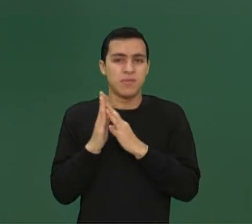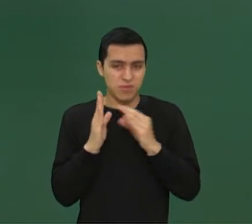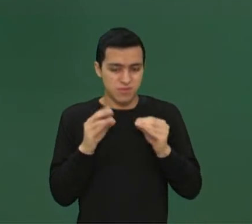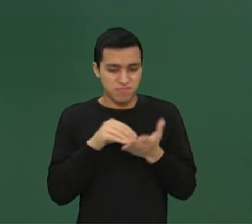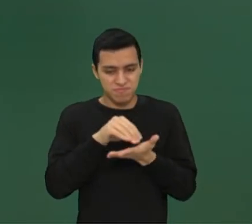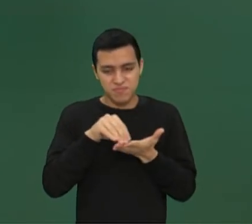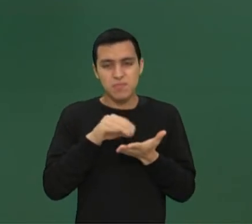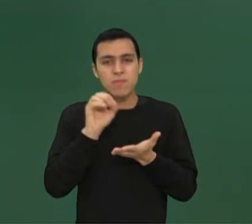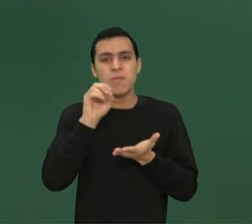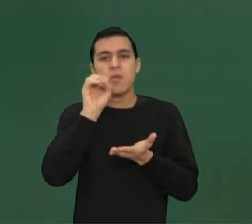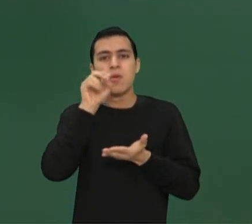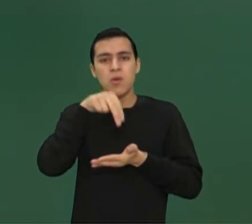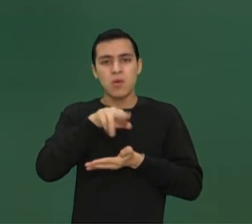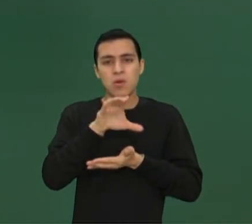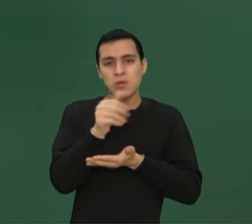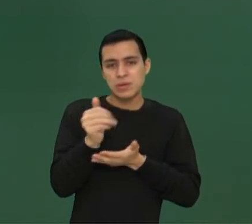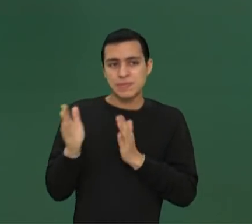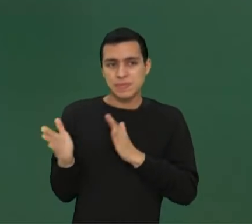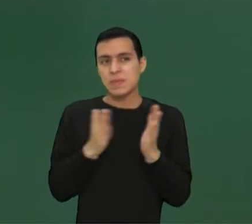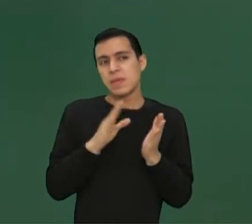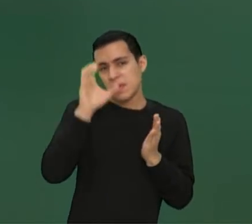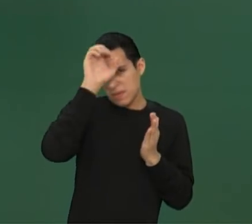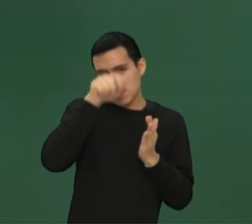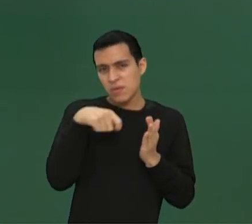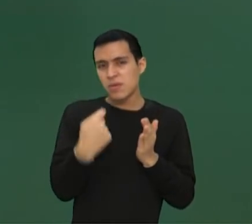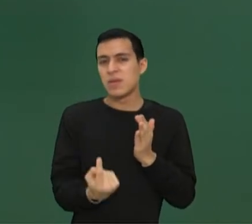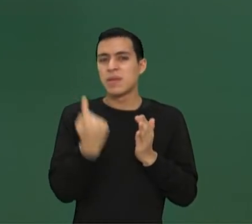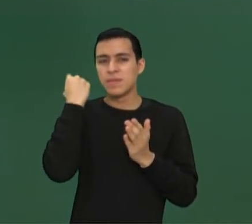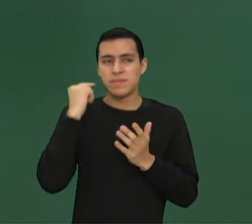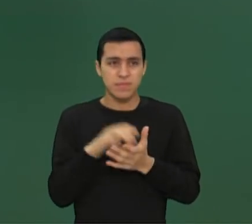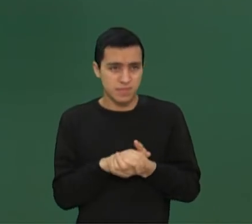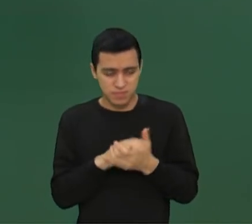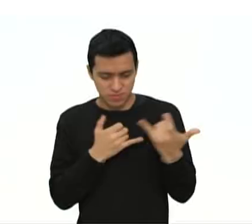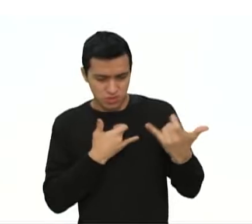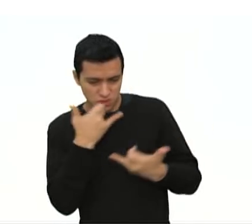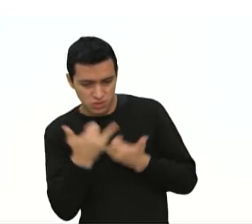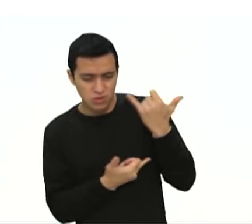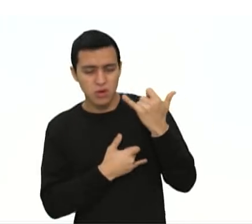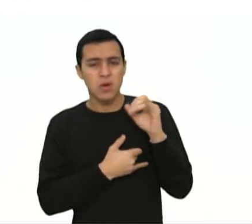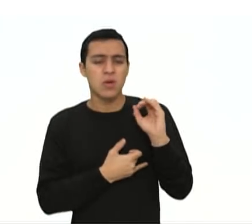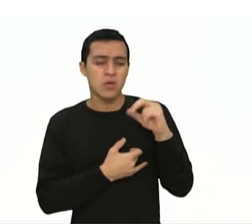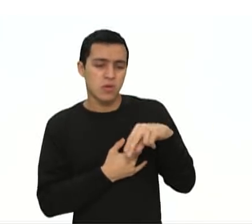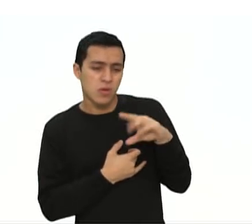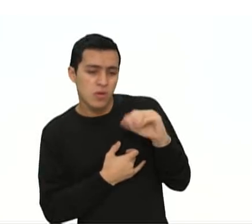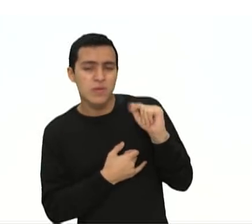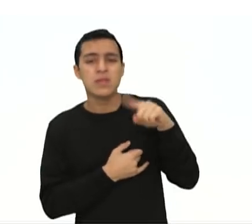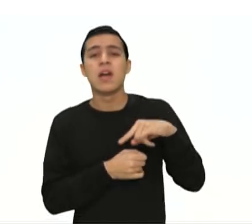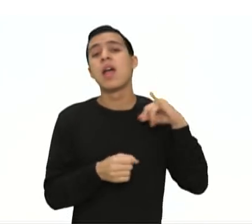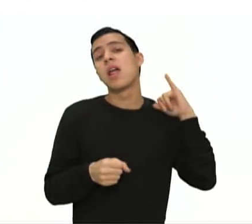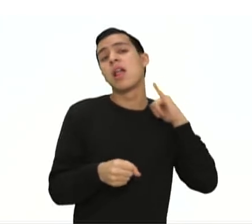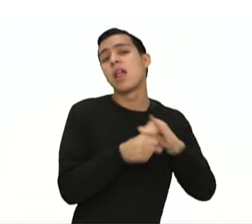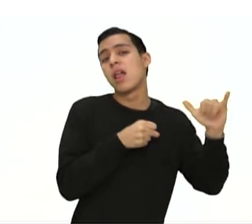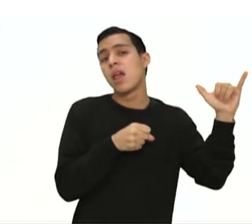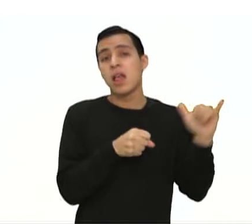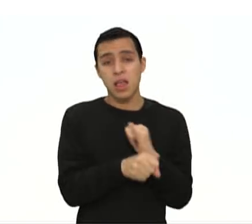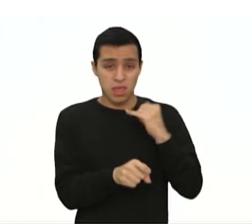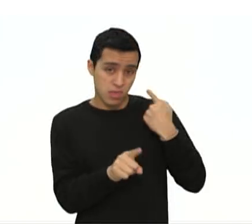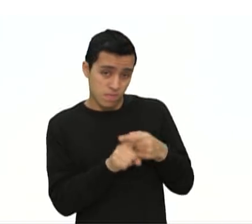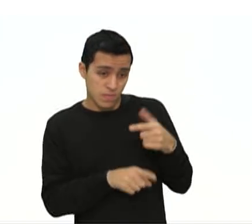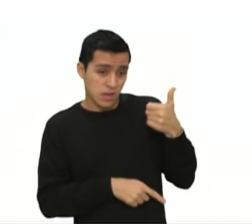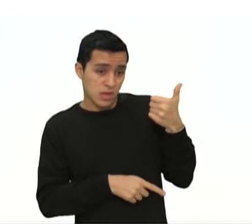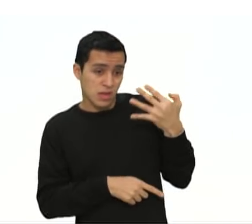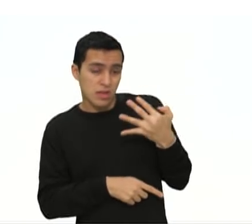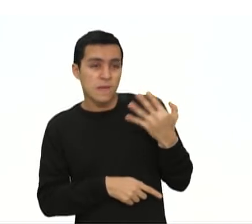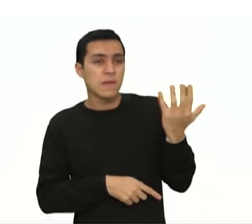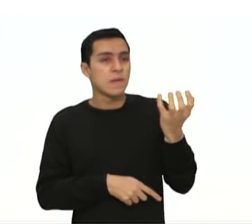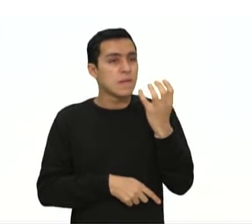jogo. E vamos aprender um pouquinho sobre ele. Ó. O jogo da onça é um jogo de estratégia, né? Pois são 14